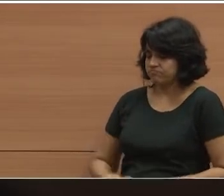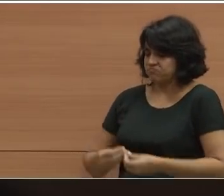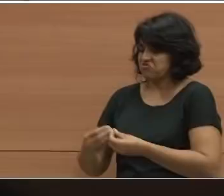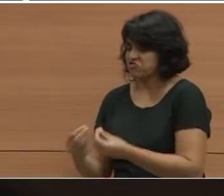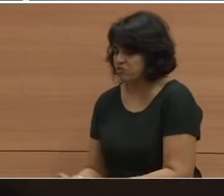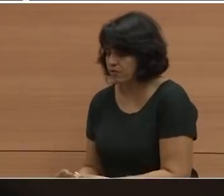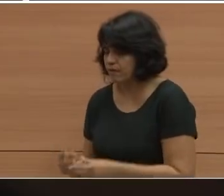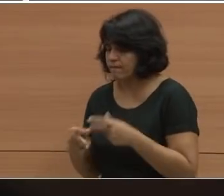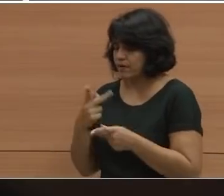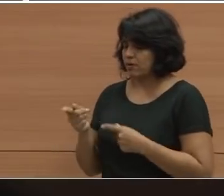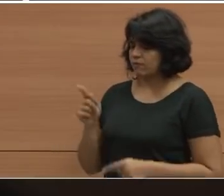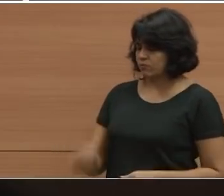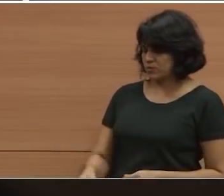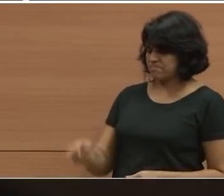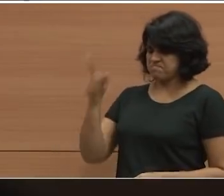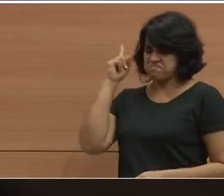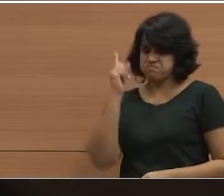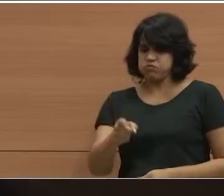Pedro,